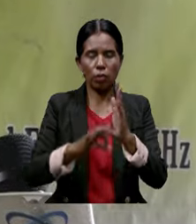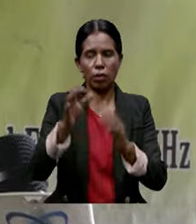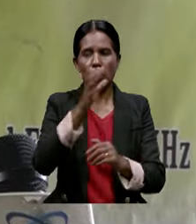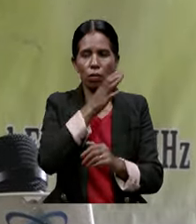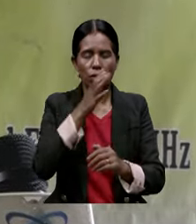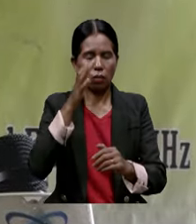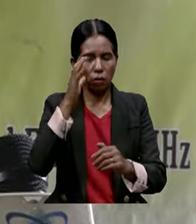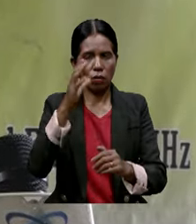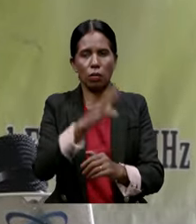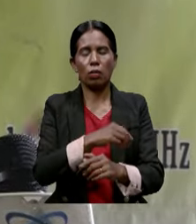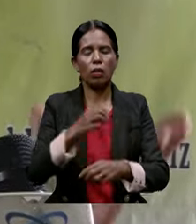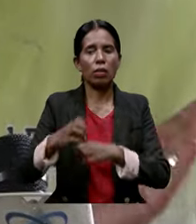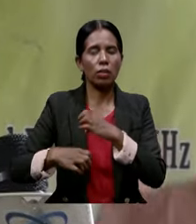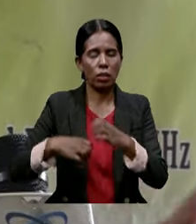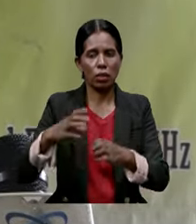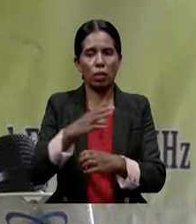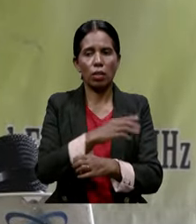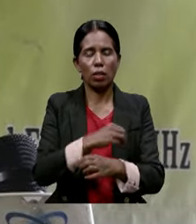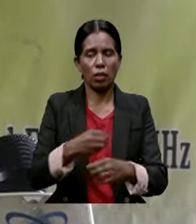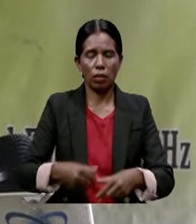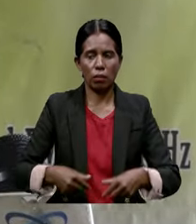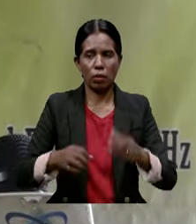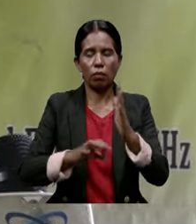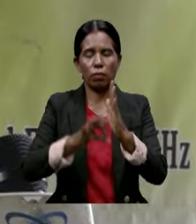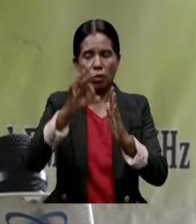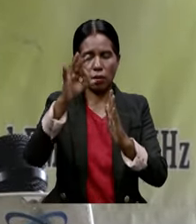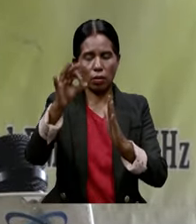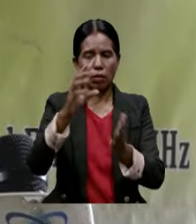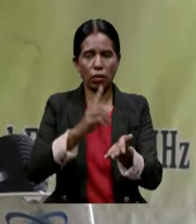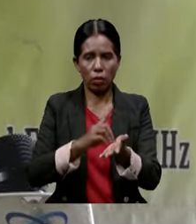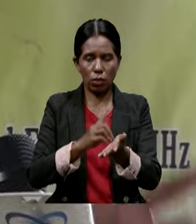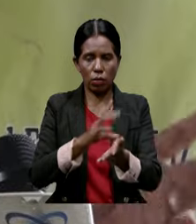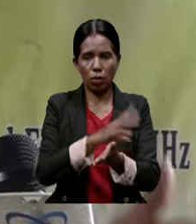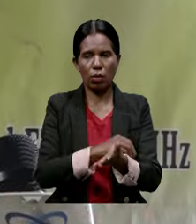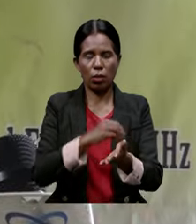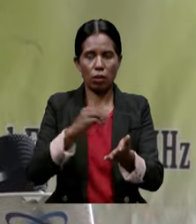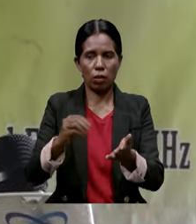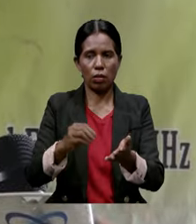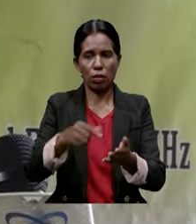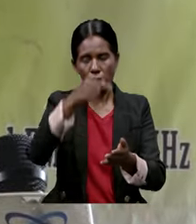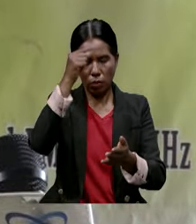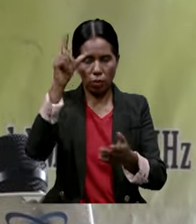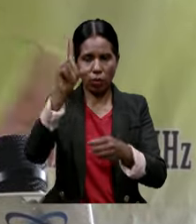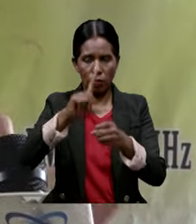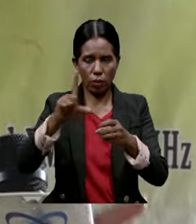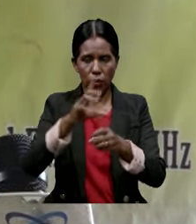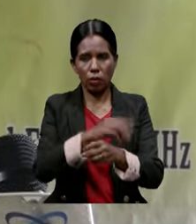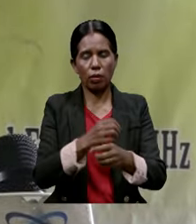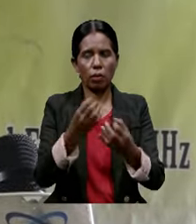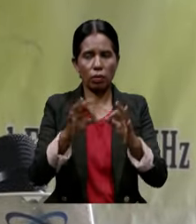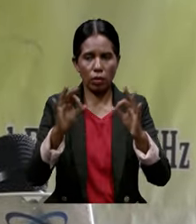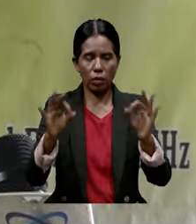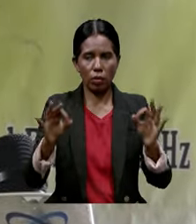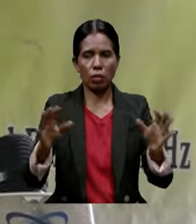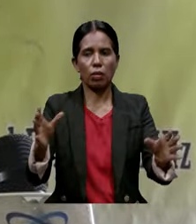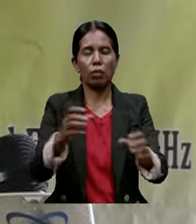na Engenharia, e que se expande também para a Faculdade de Medicina, não mais para pós-graduação, para o laboratório integrado. E finalmente, se cobre